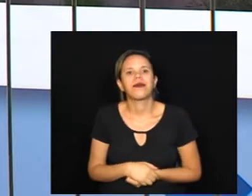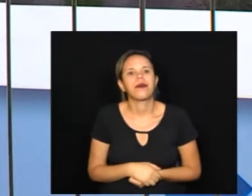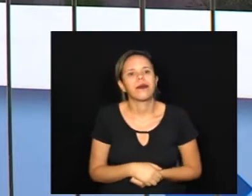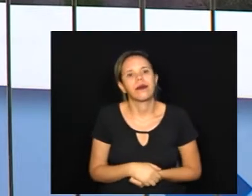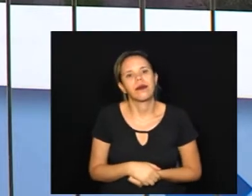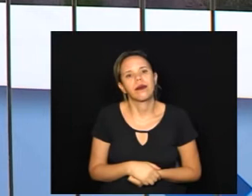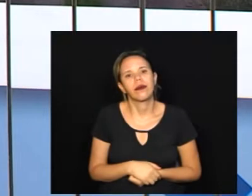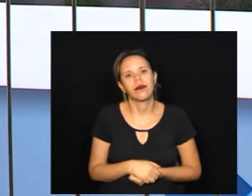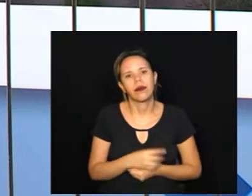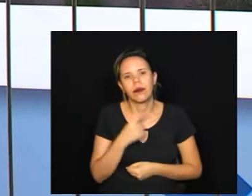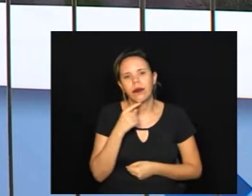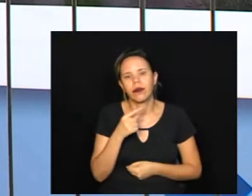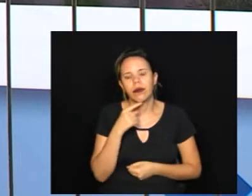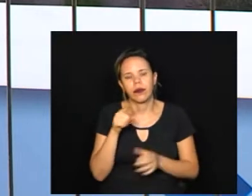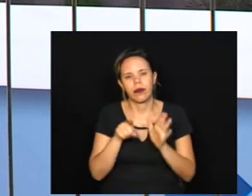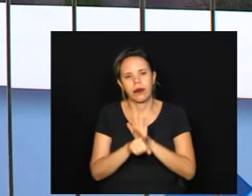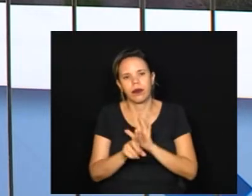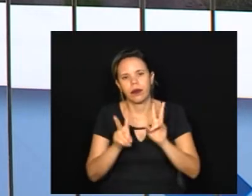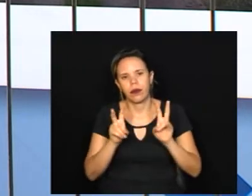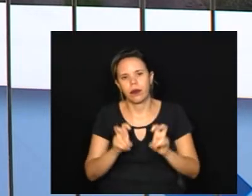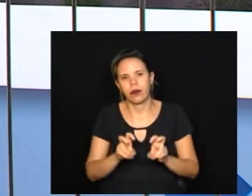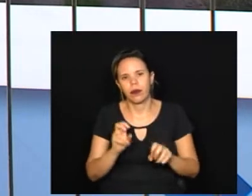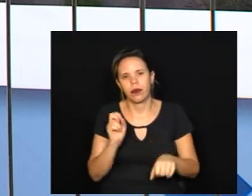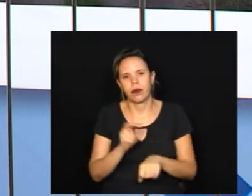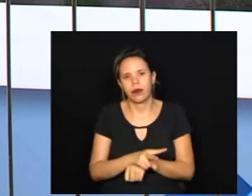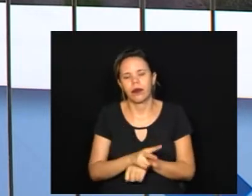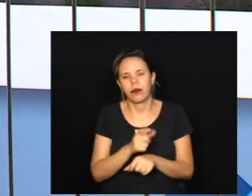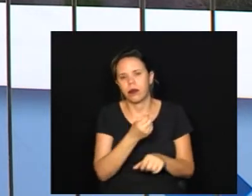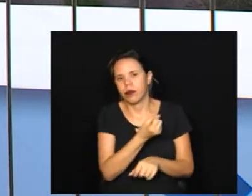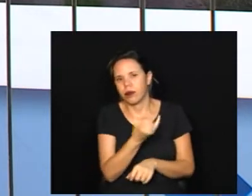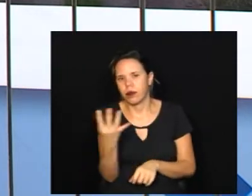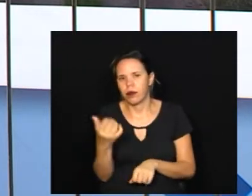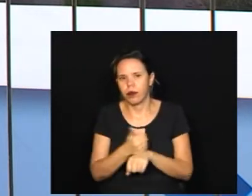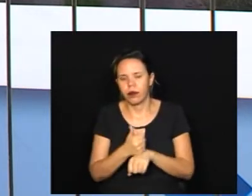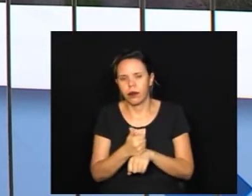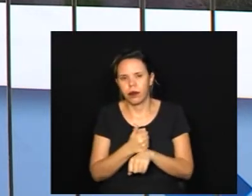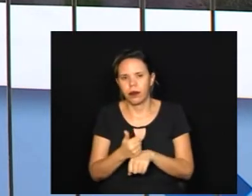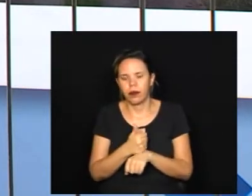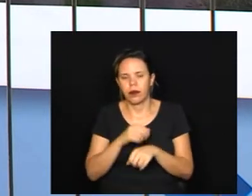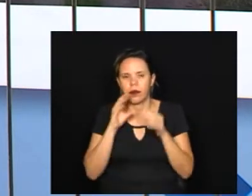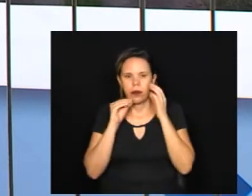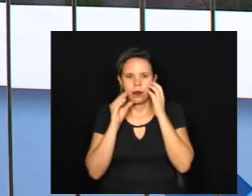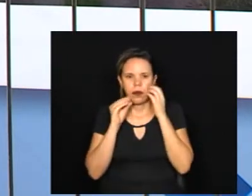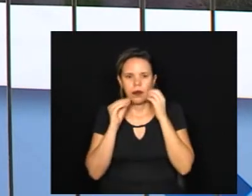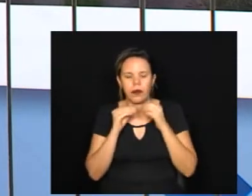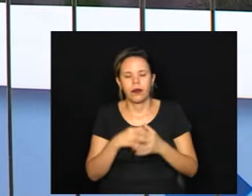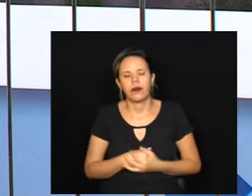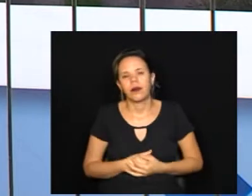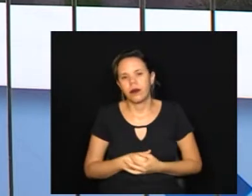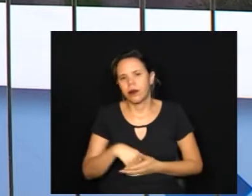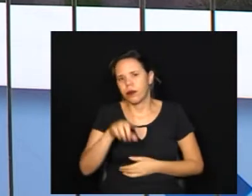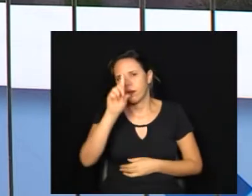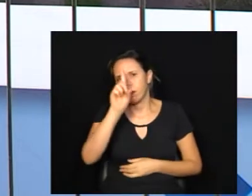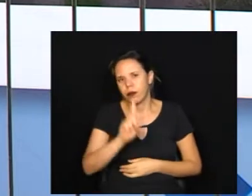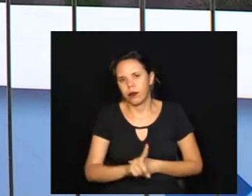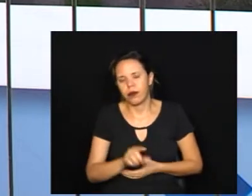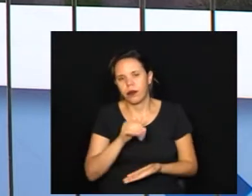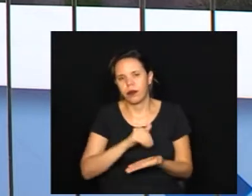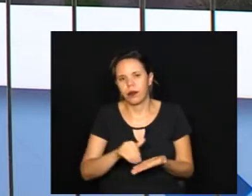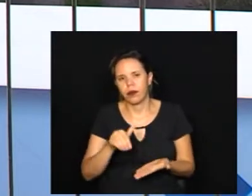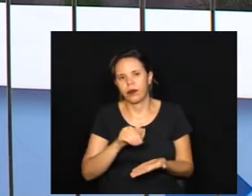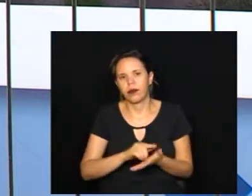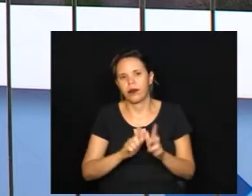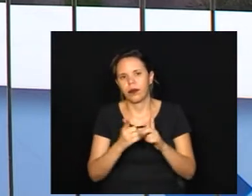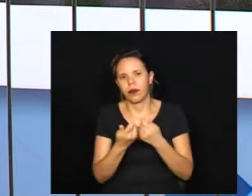E questionado a respeito da ocupação desses cargos por servidores, o diretor do Departamento de